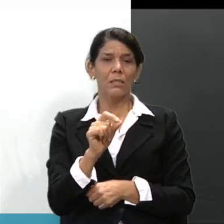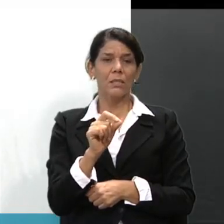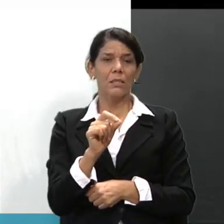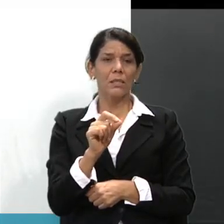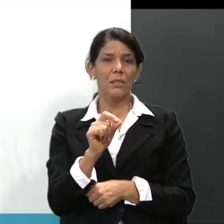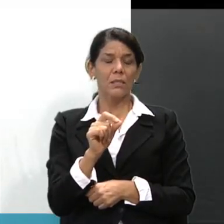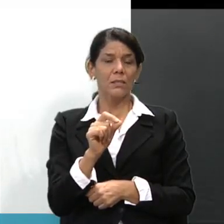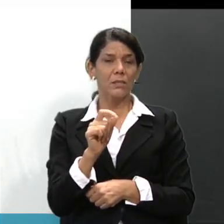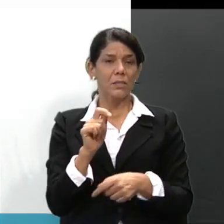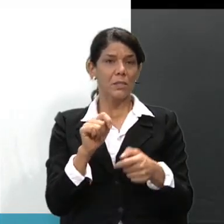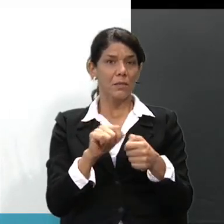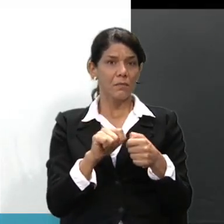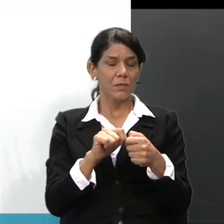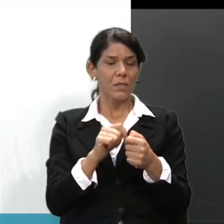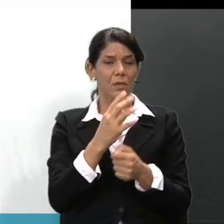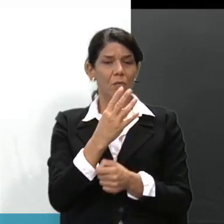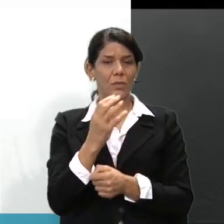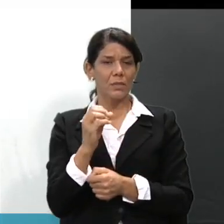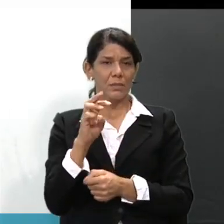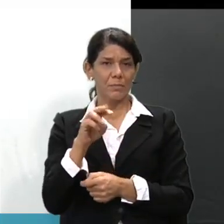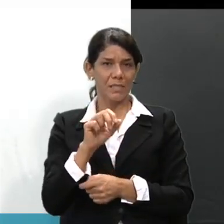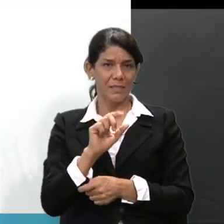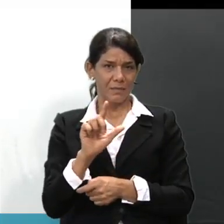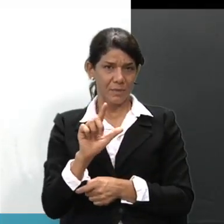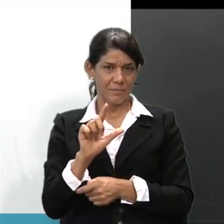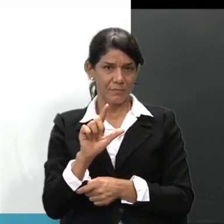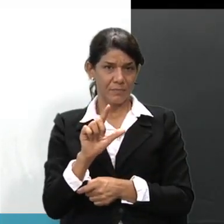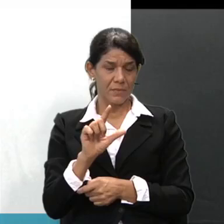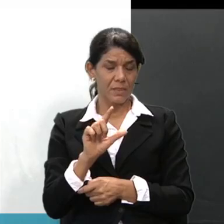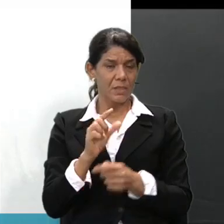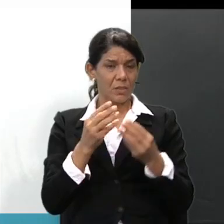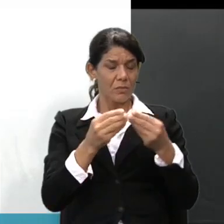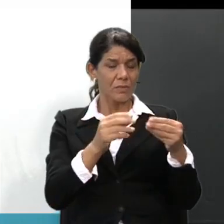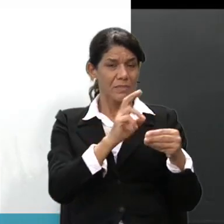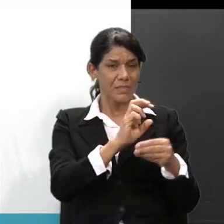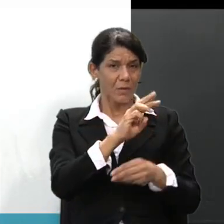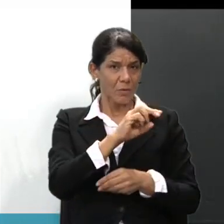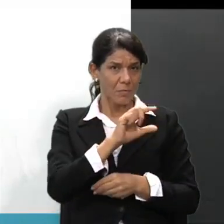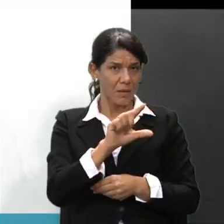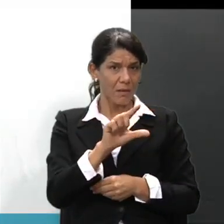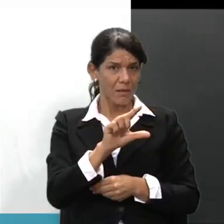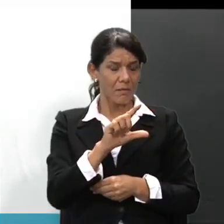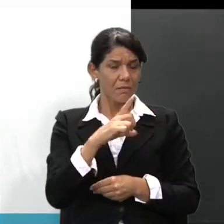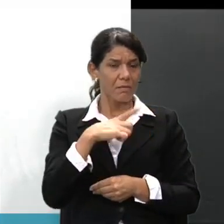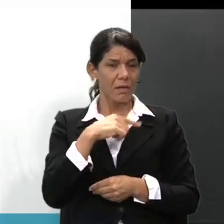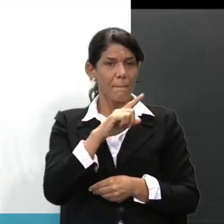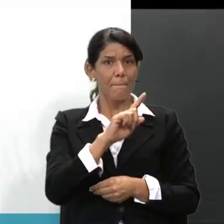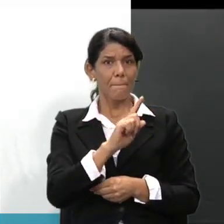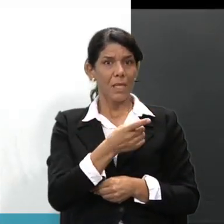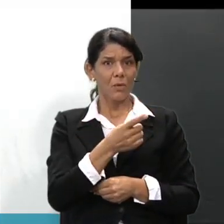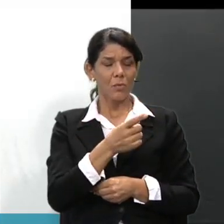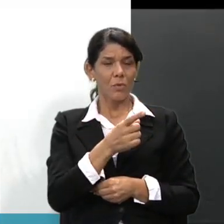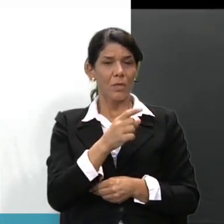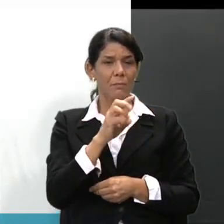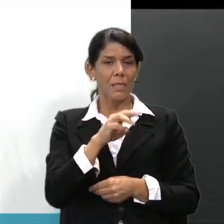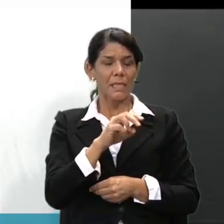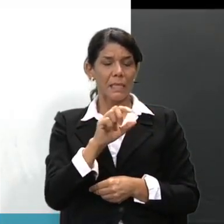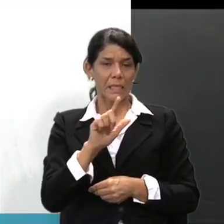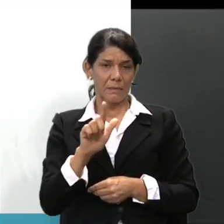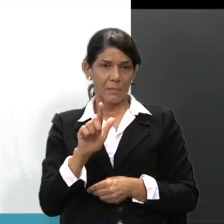queremos administrar no paciente 400 miligramas. Então, se eu diluir em 5 ml, 5 ml tem 1.000